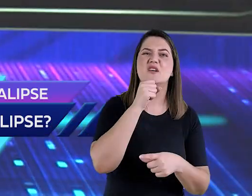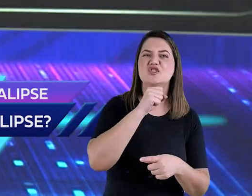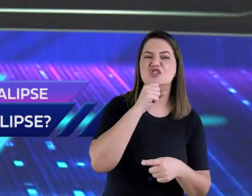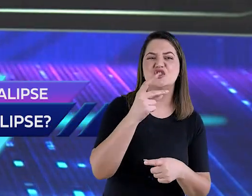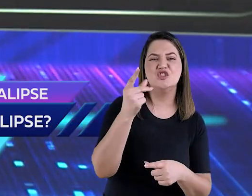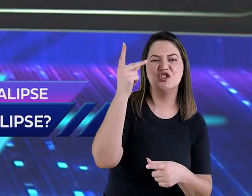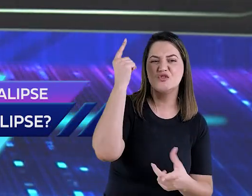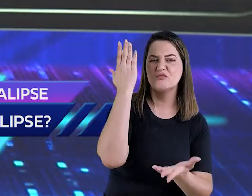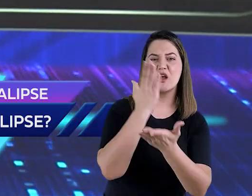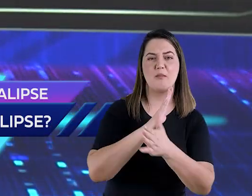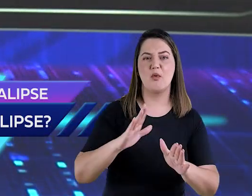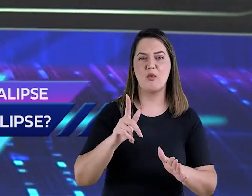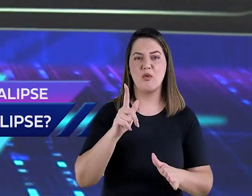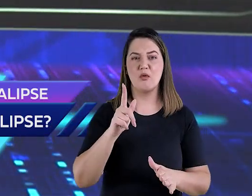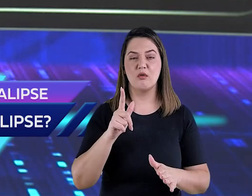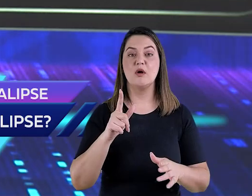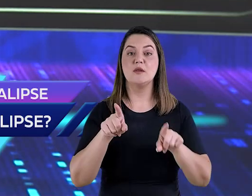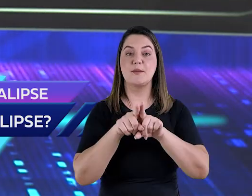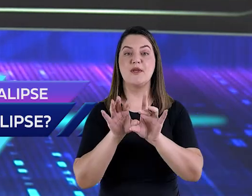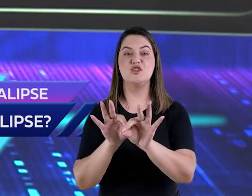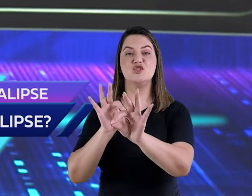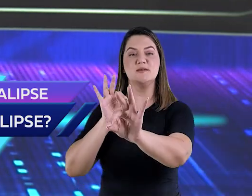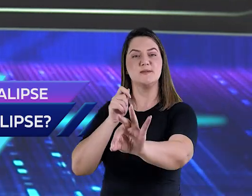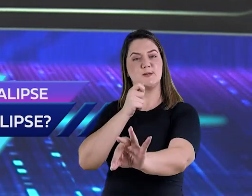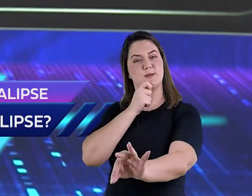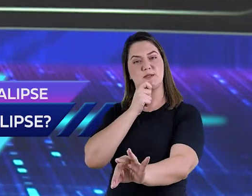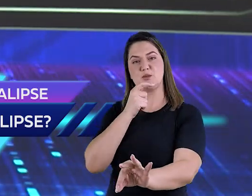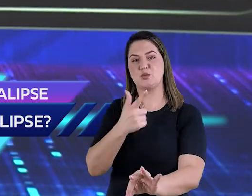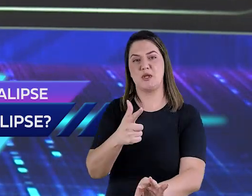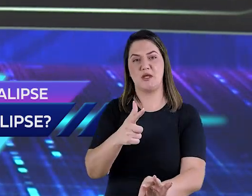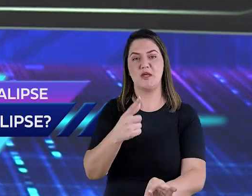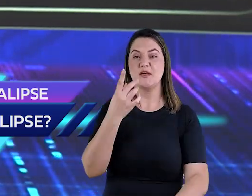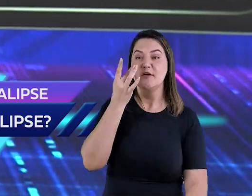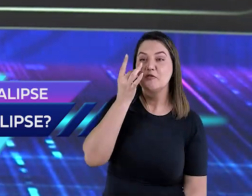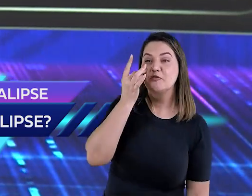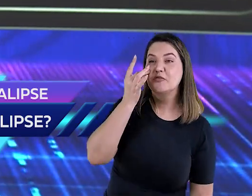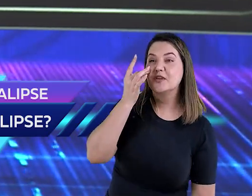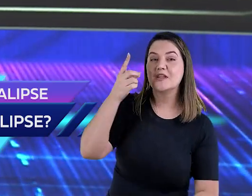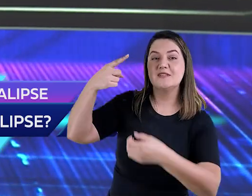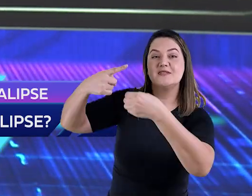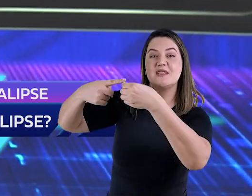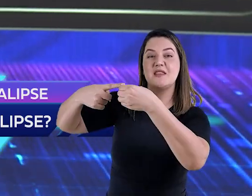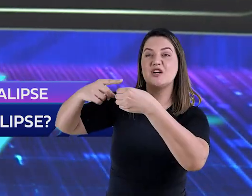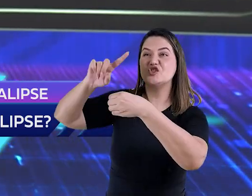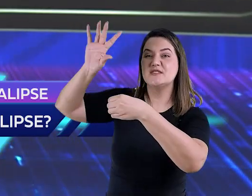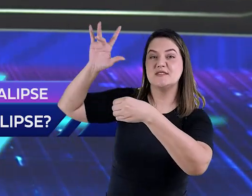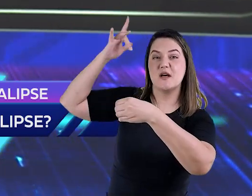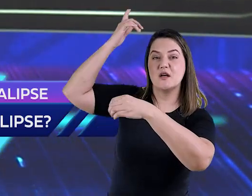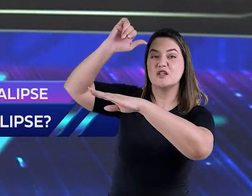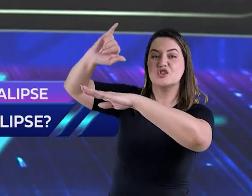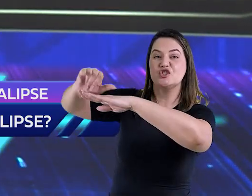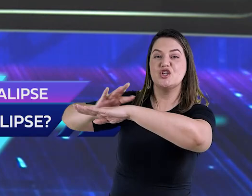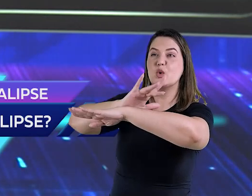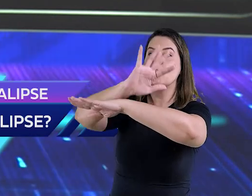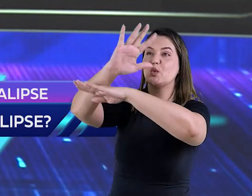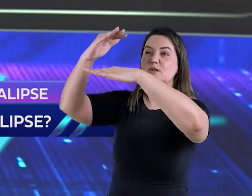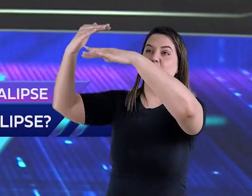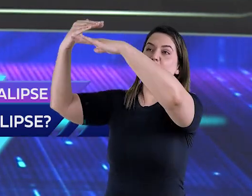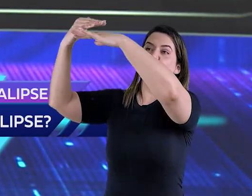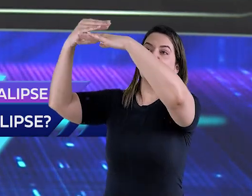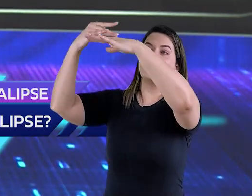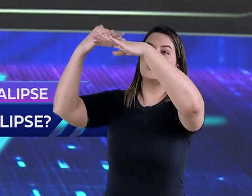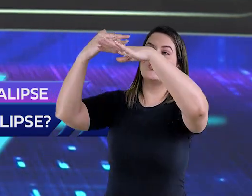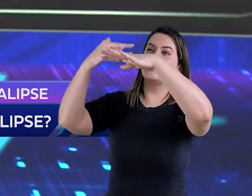o mar já não existe. Vi também a cidade santa, a nova Jerusalém, que descia do céu, da parte de